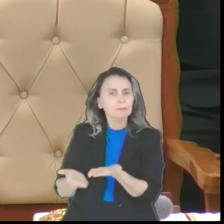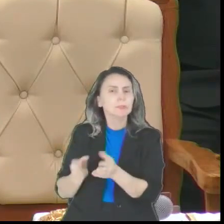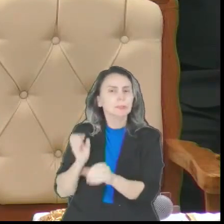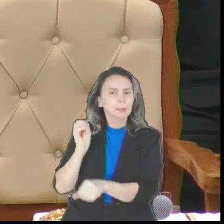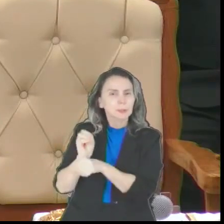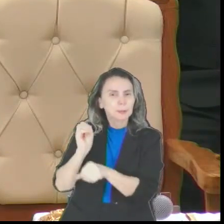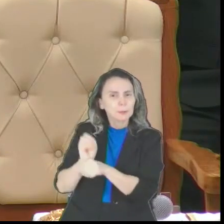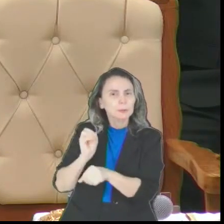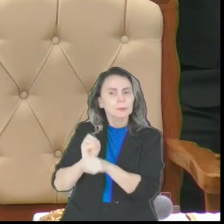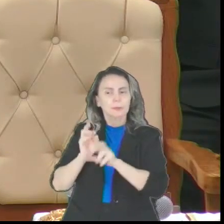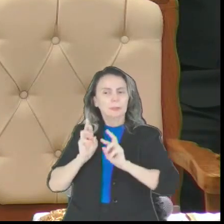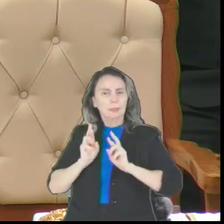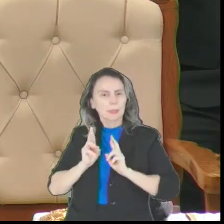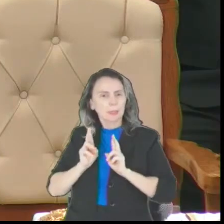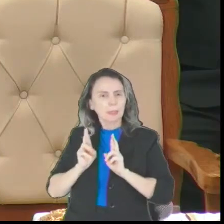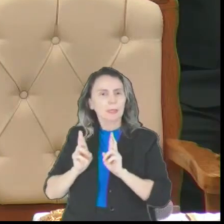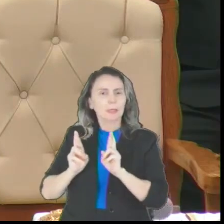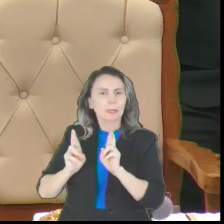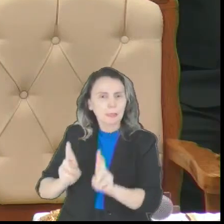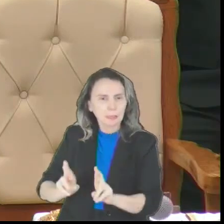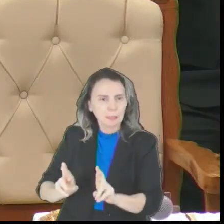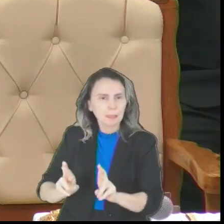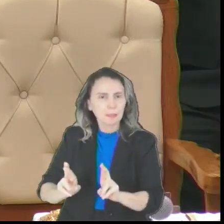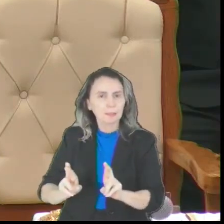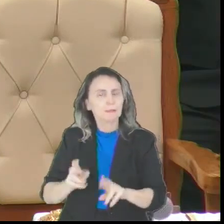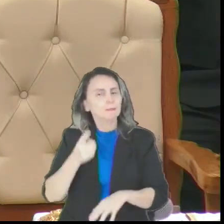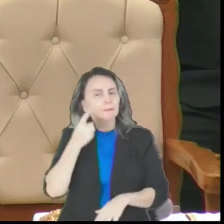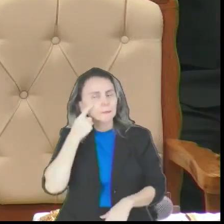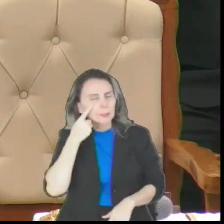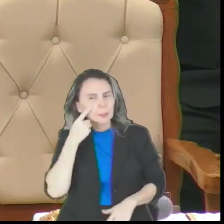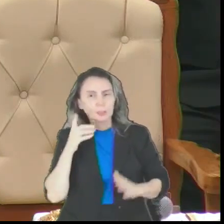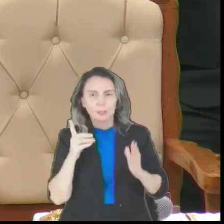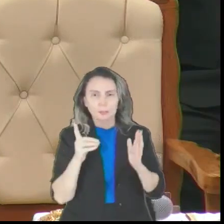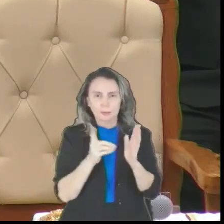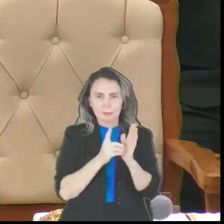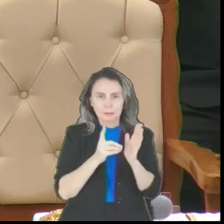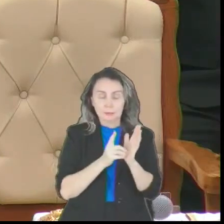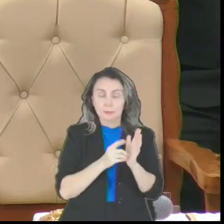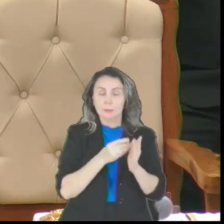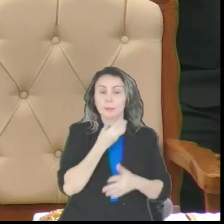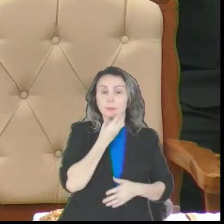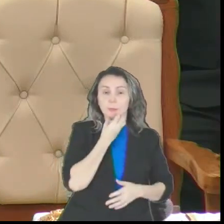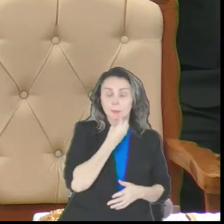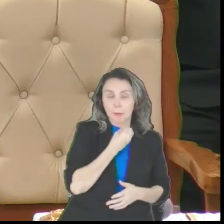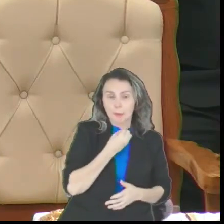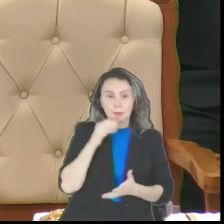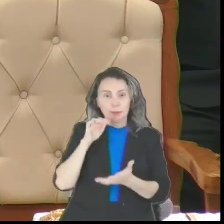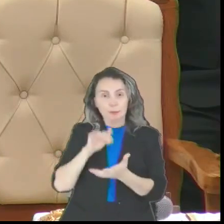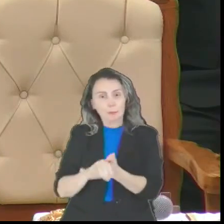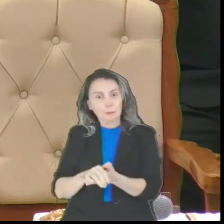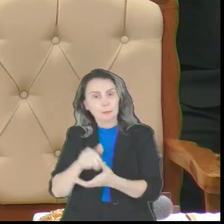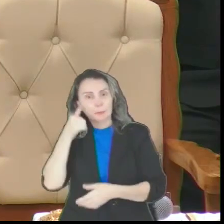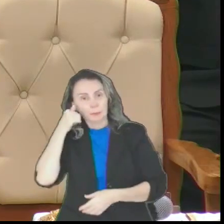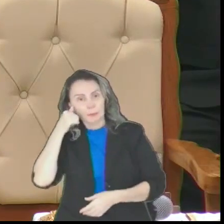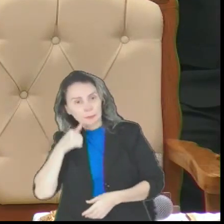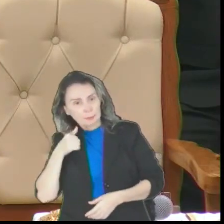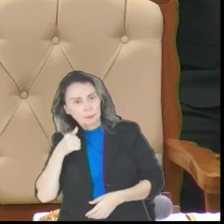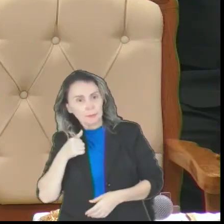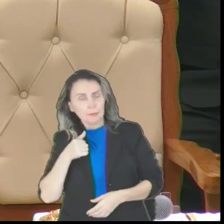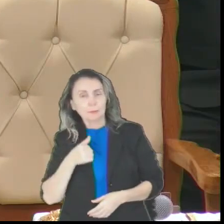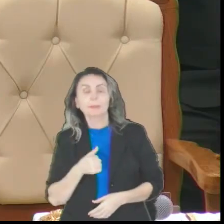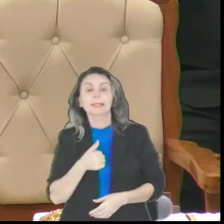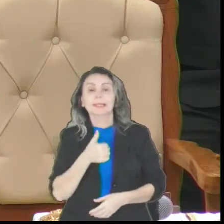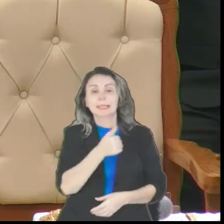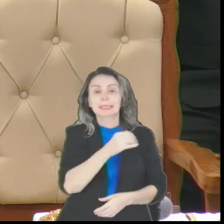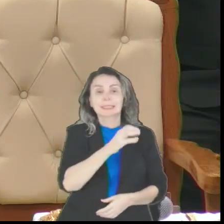com benevolência. Lá no livro de Deuteronômio, o homem, quando casava com a mulher, era obrigado 10 coisas para